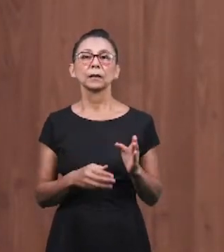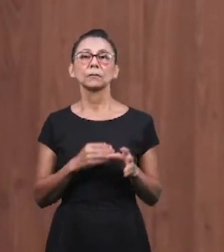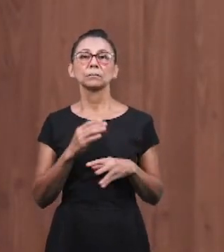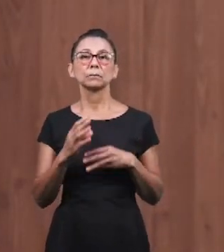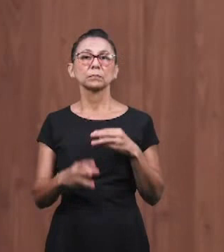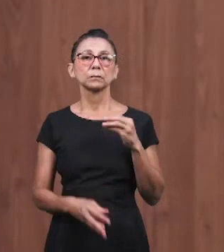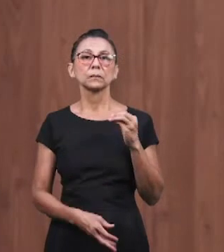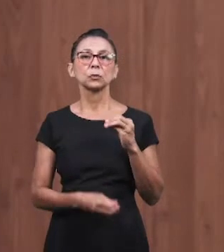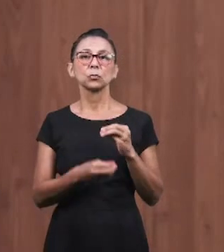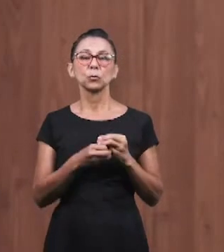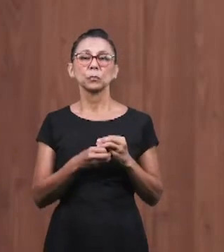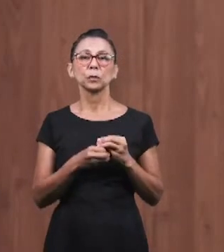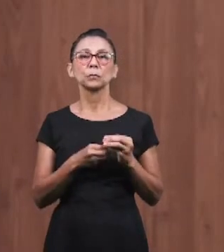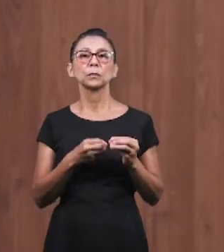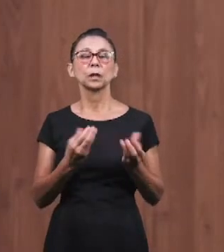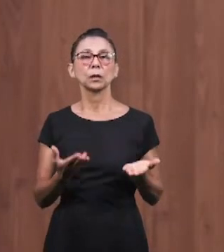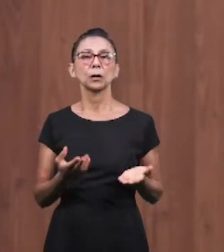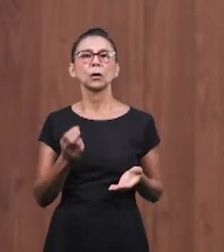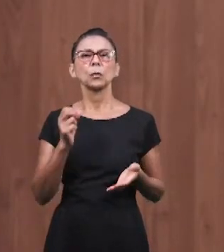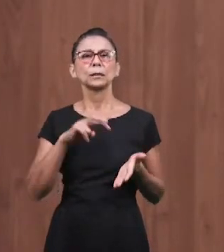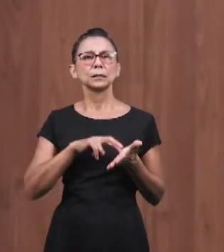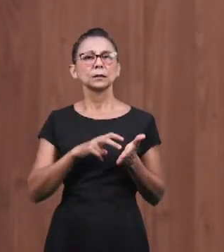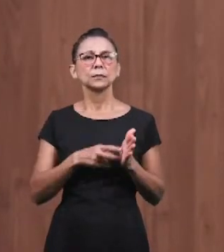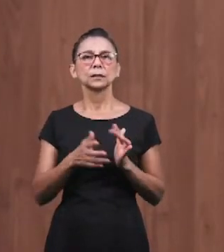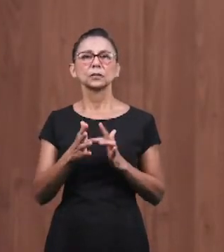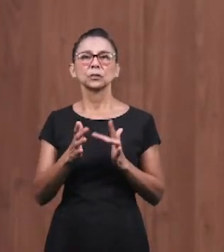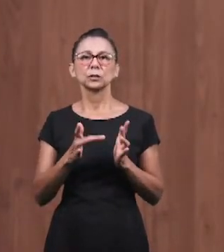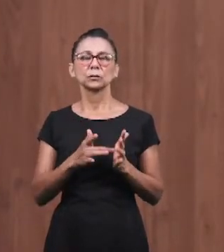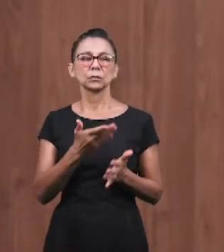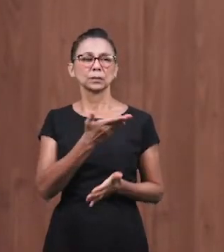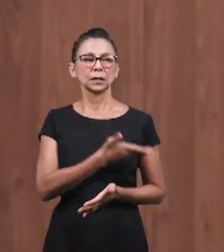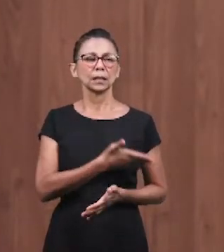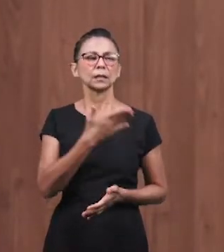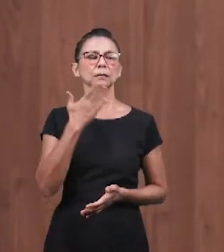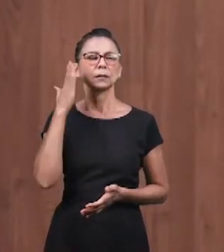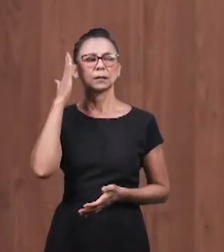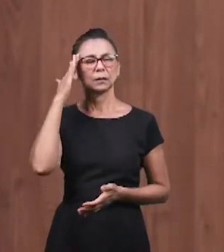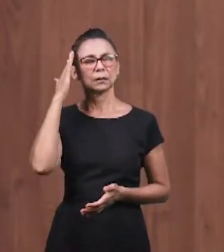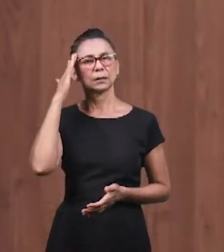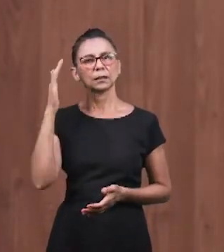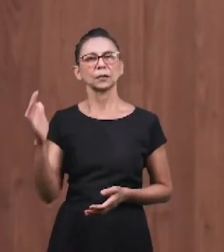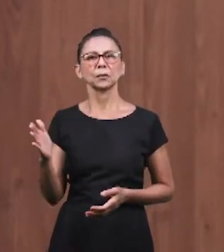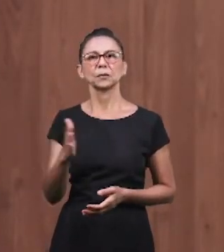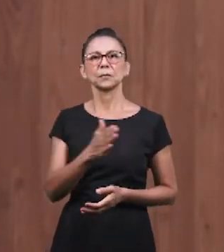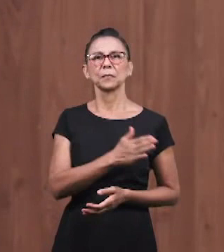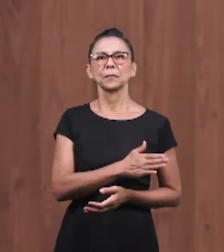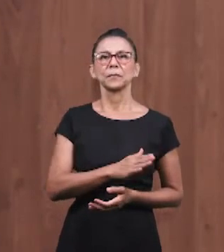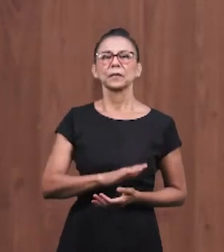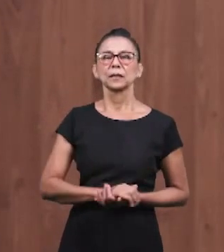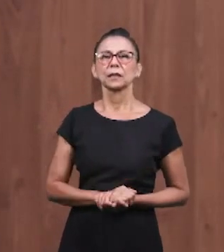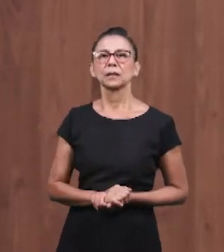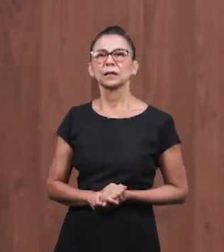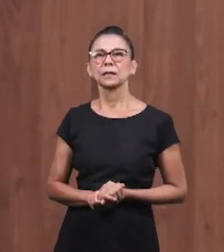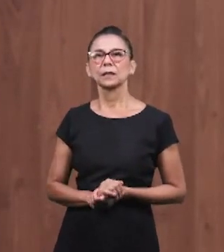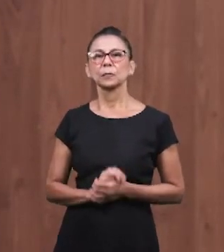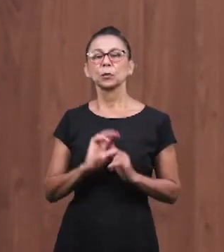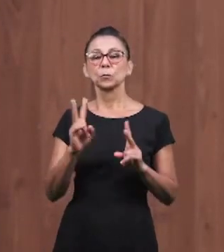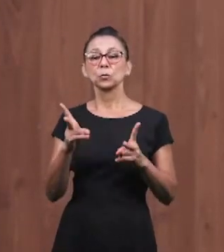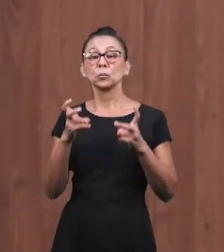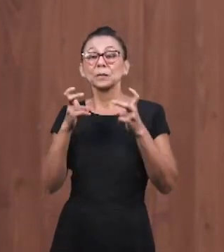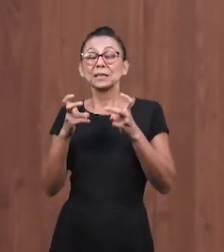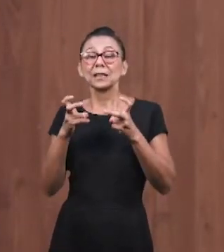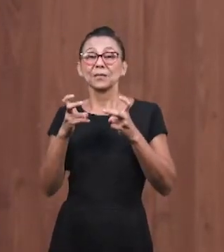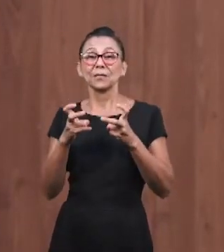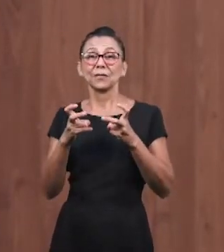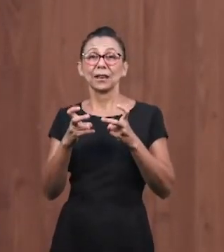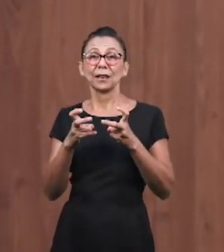mulher. Também gostei muito, achei muito interessante a resposta da Raquel, quando ela fala dos sinais confessos da salvação.